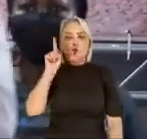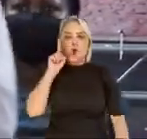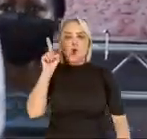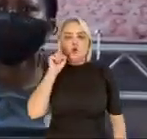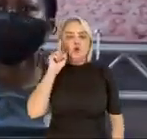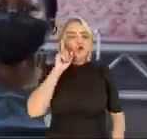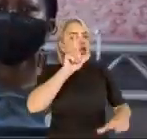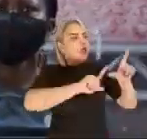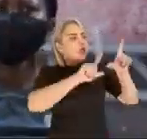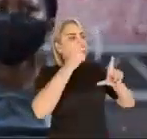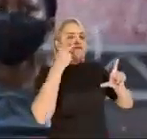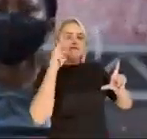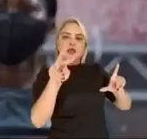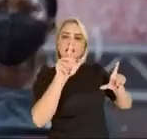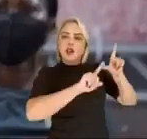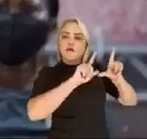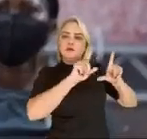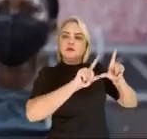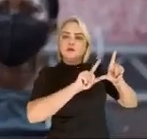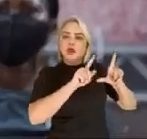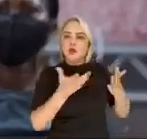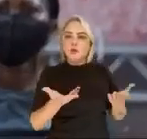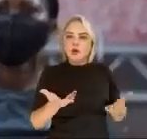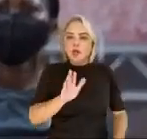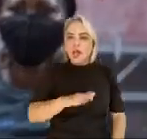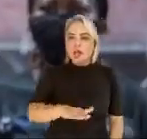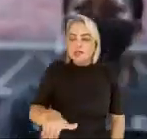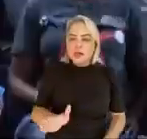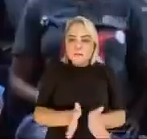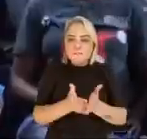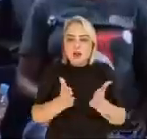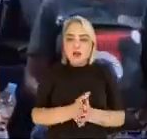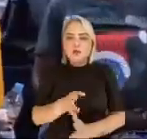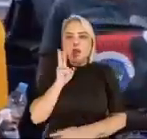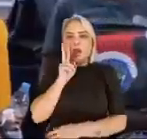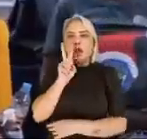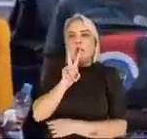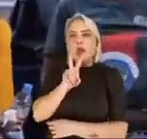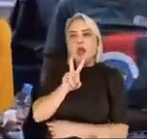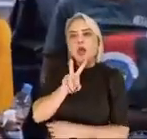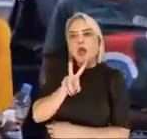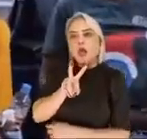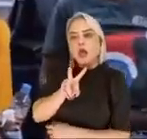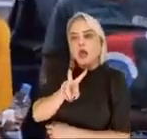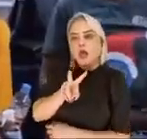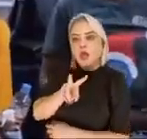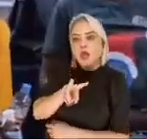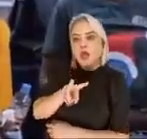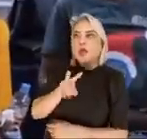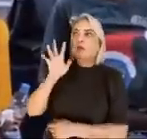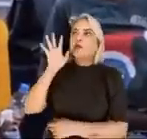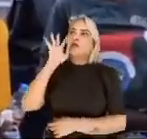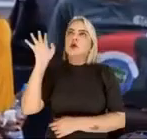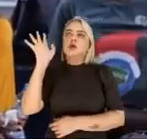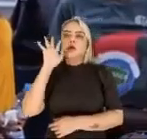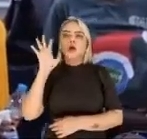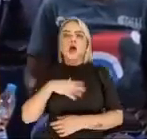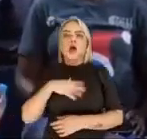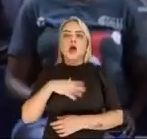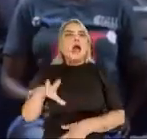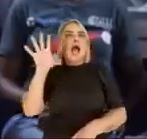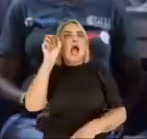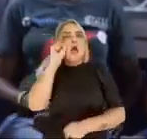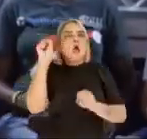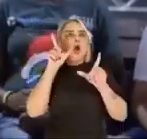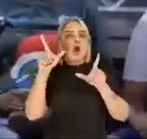na televisão? As crianças pobres ficam olhando, sonhando e acordam com um pesadelo, porque tem